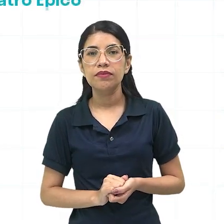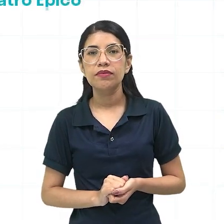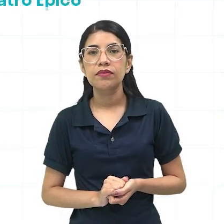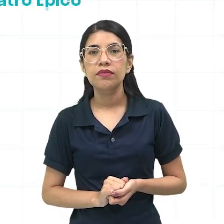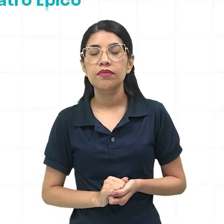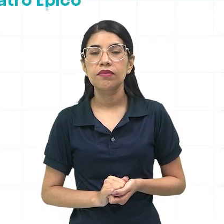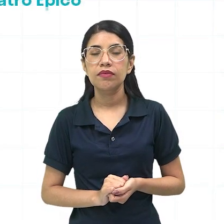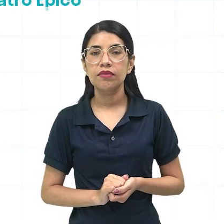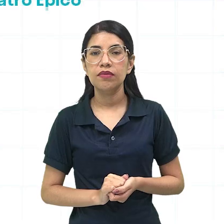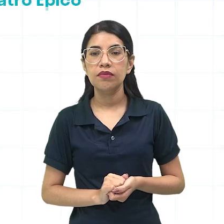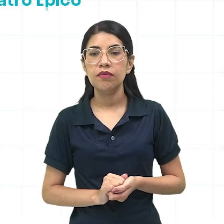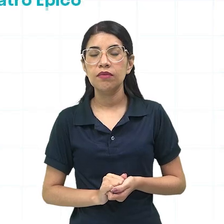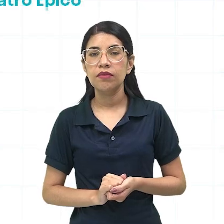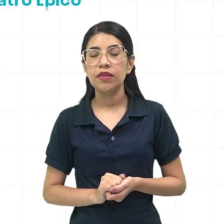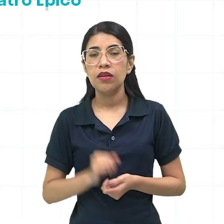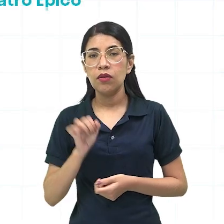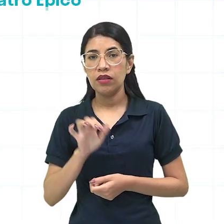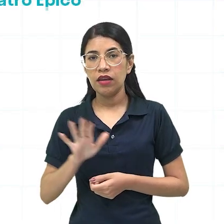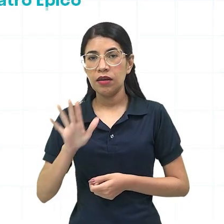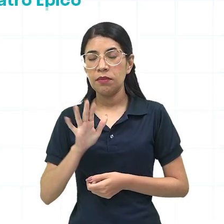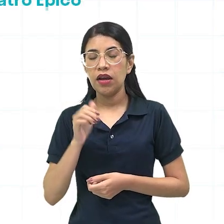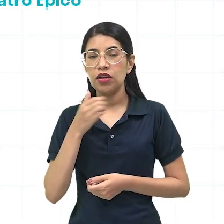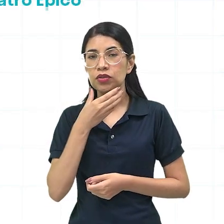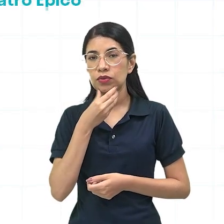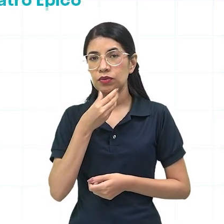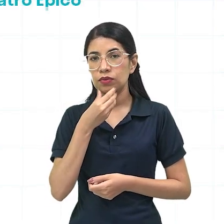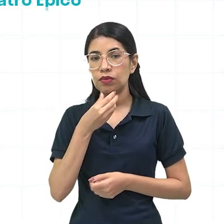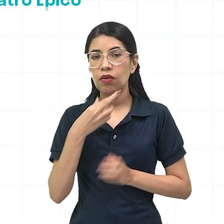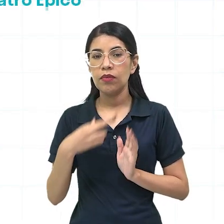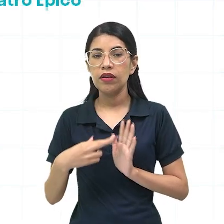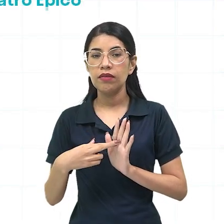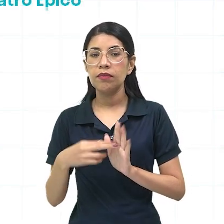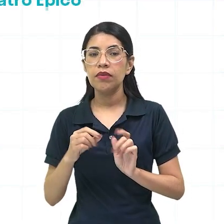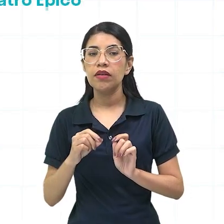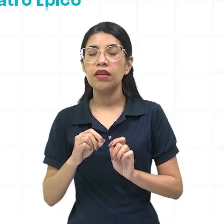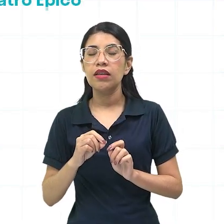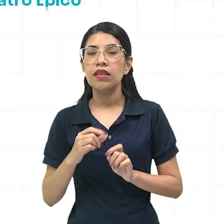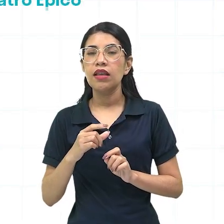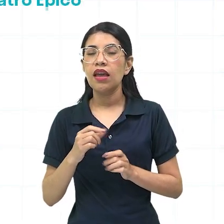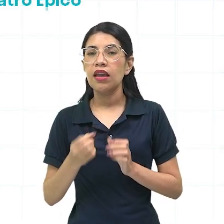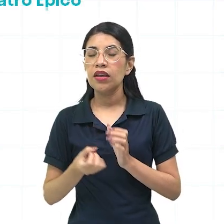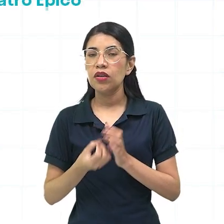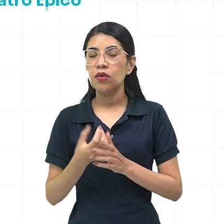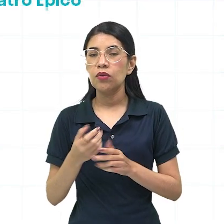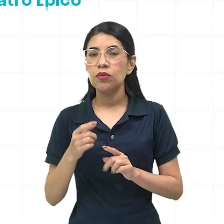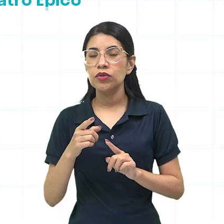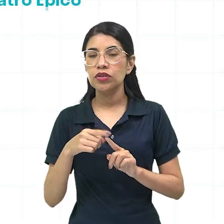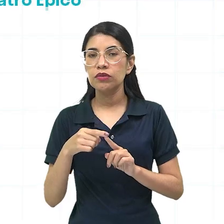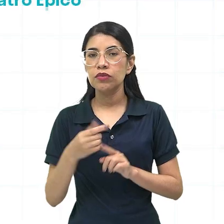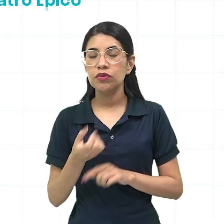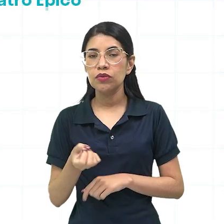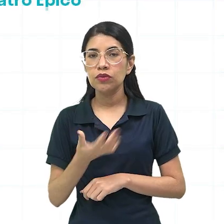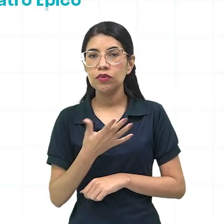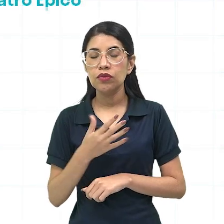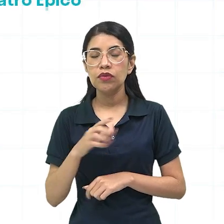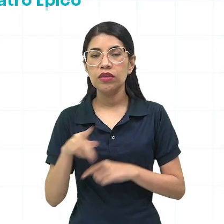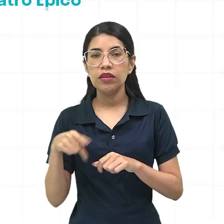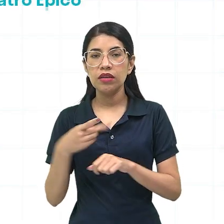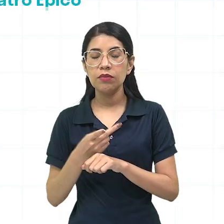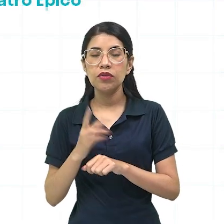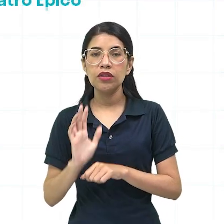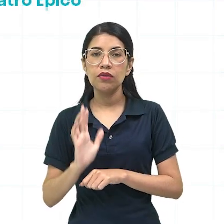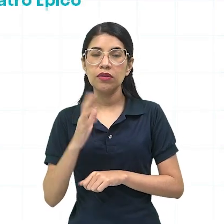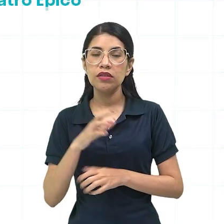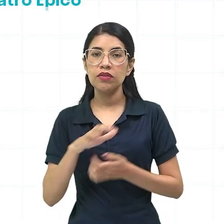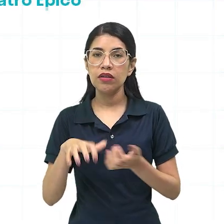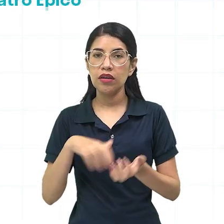o nosso Bertolt Brecht, que vai trazer essa nova forma após a Revolução Russa,